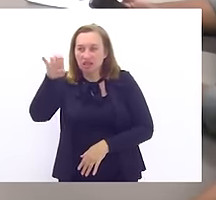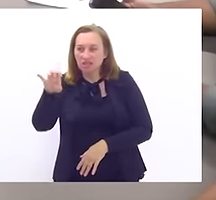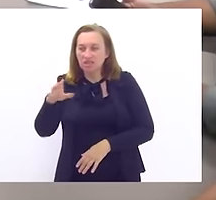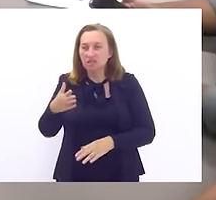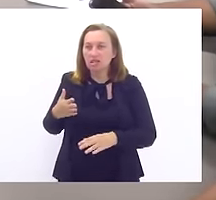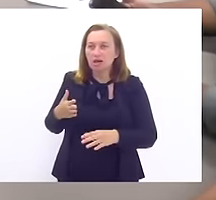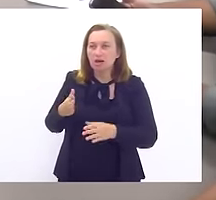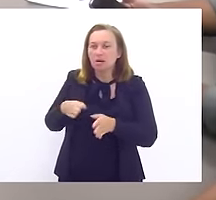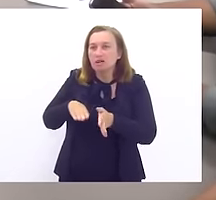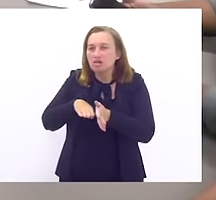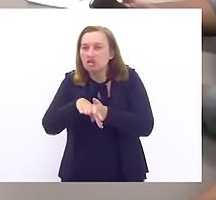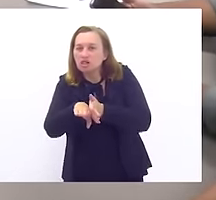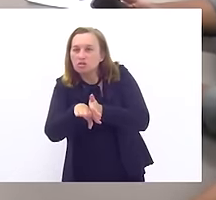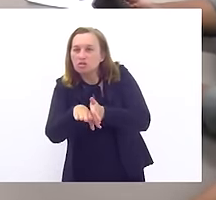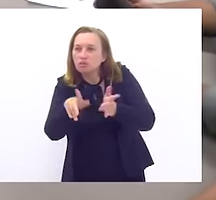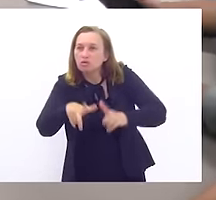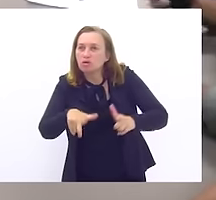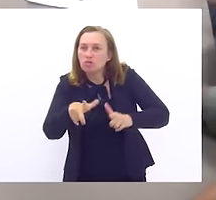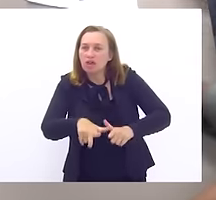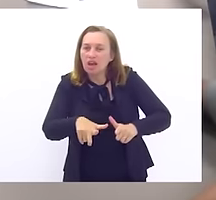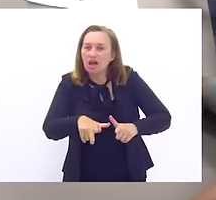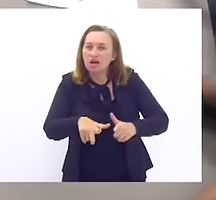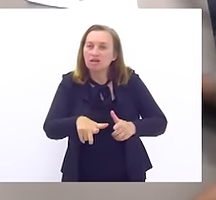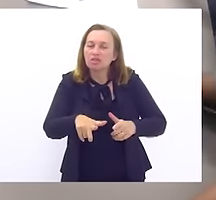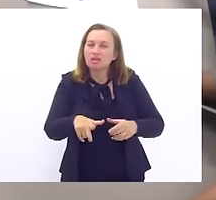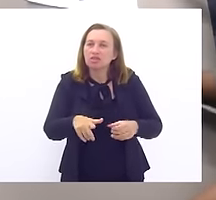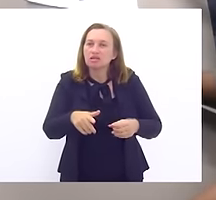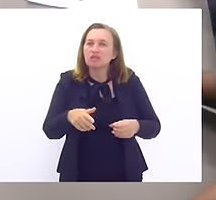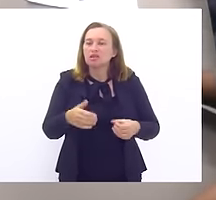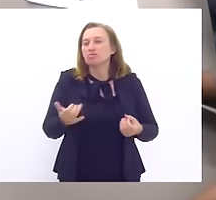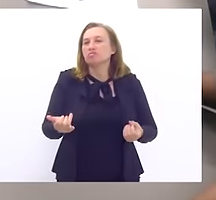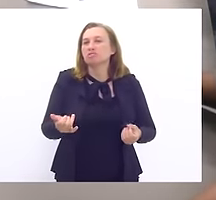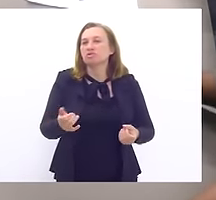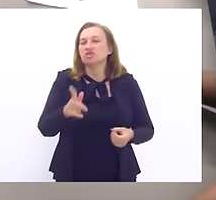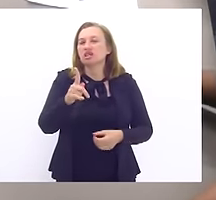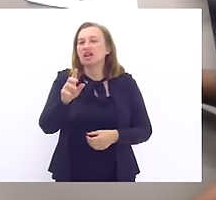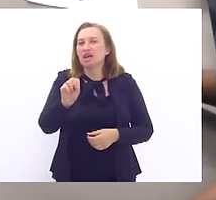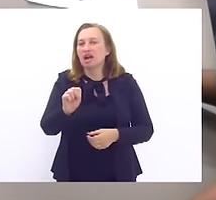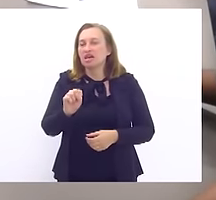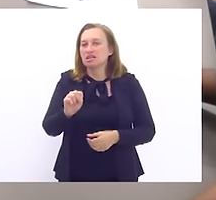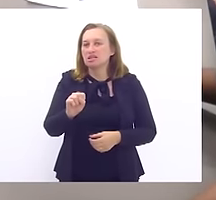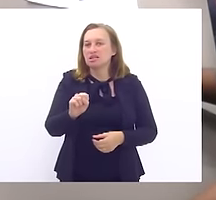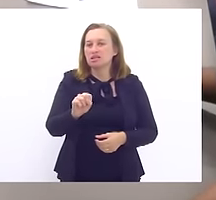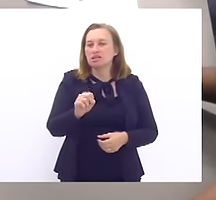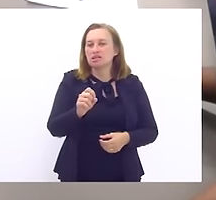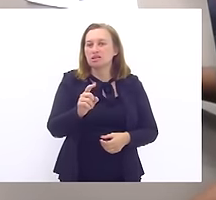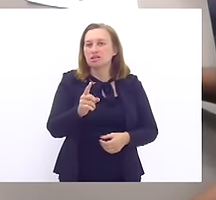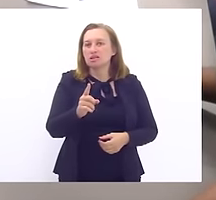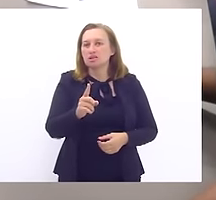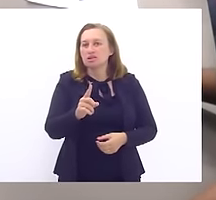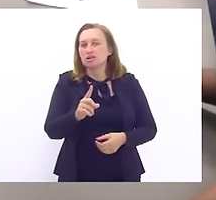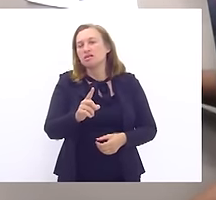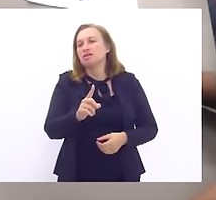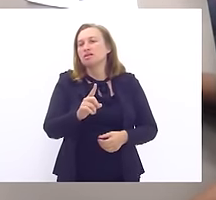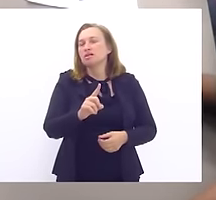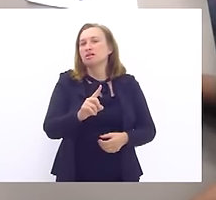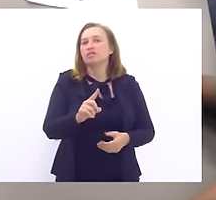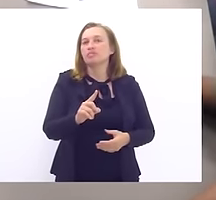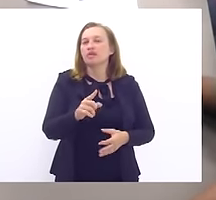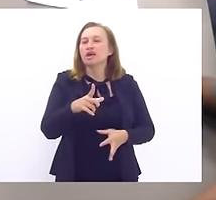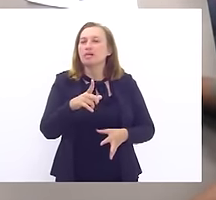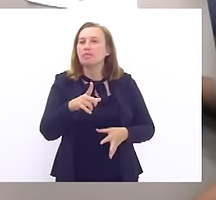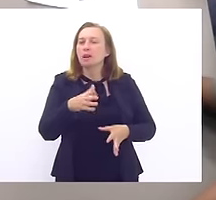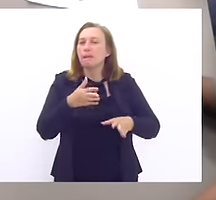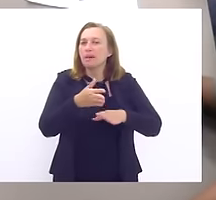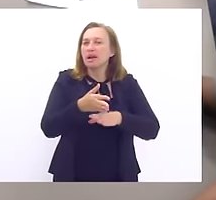montada que não tá legalizada mas paramos ali Ainda tem muito para trás muito nós paramos ali no